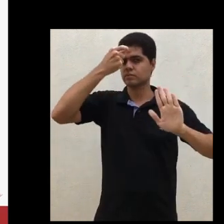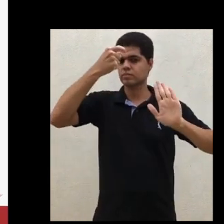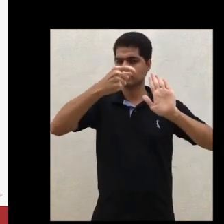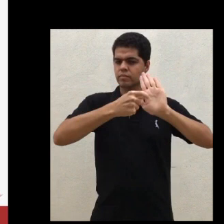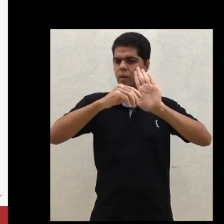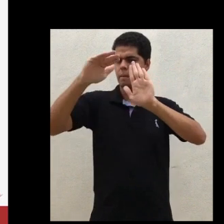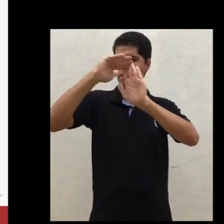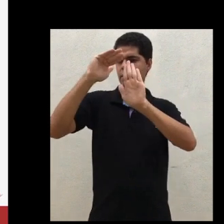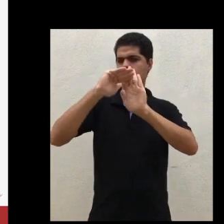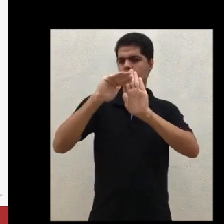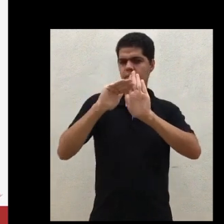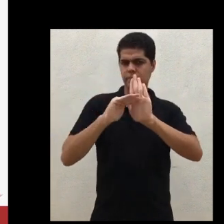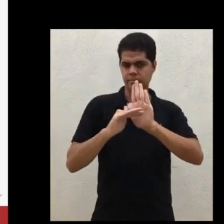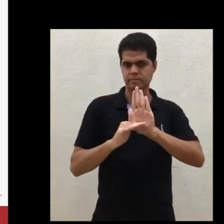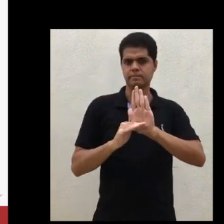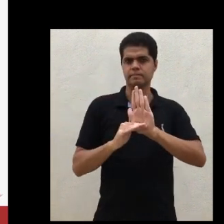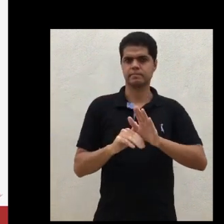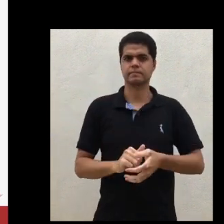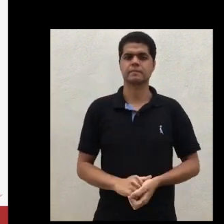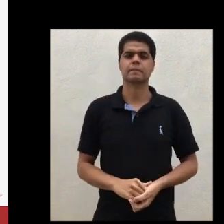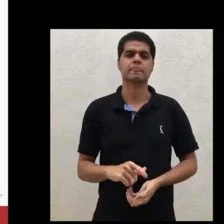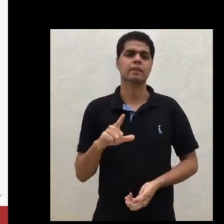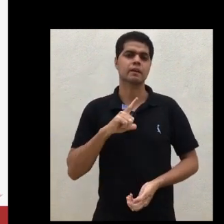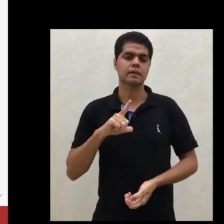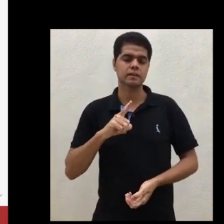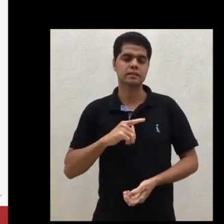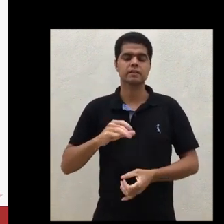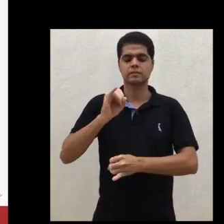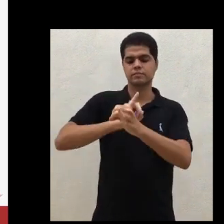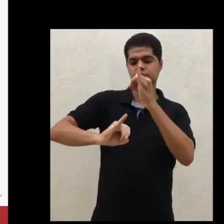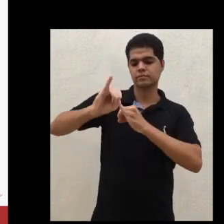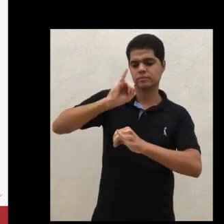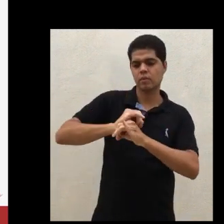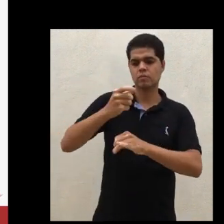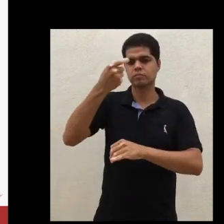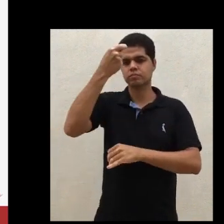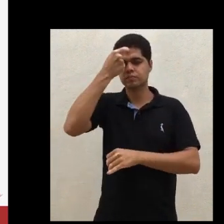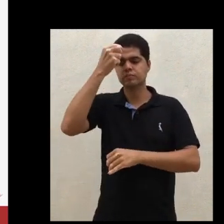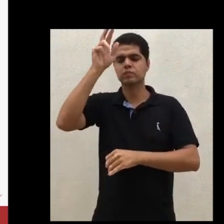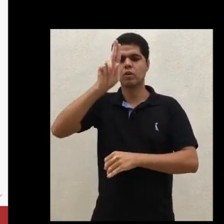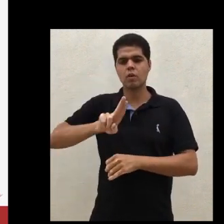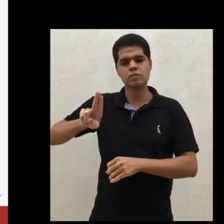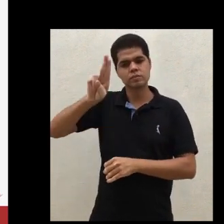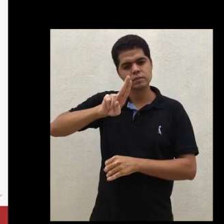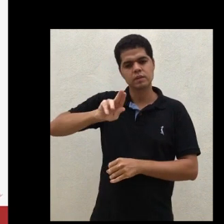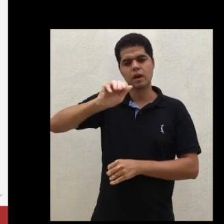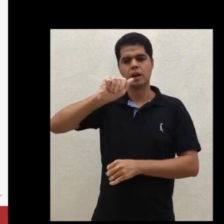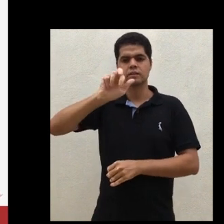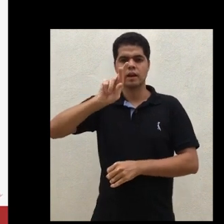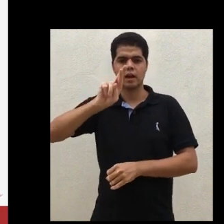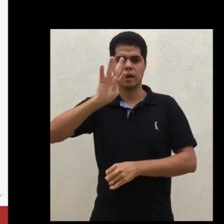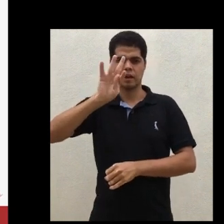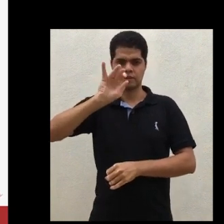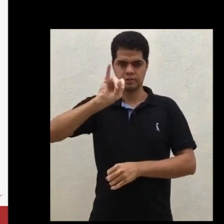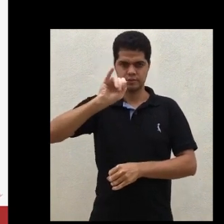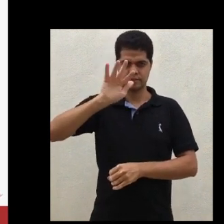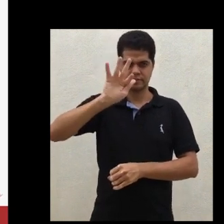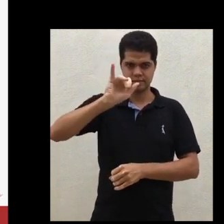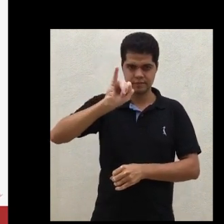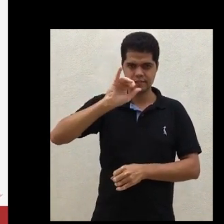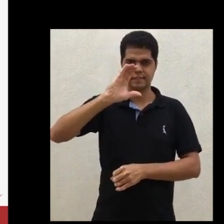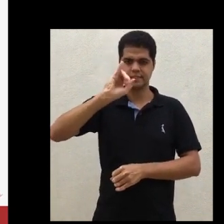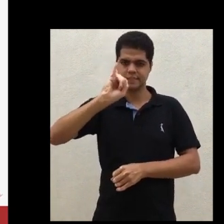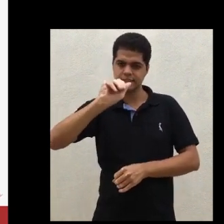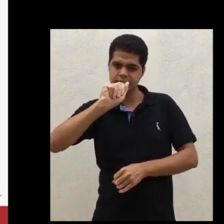subdivisões da área de inteligência artificial. Então a gente tem redes neurais artificiais, é muito utilizado,